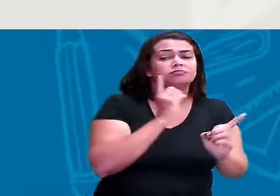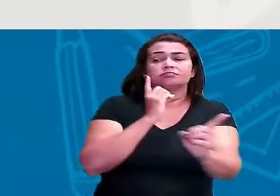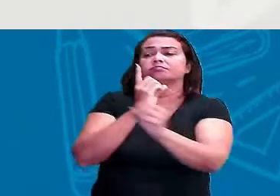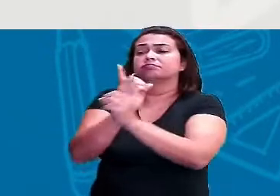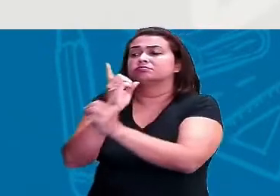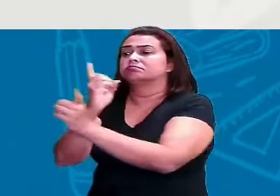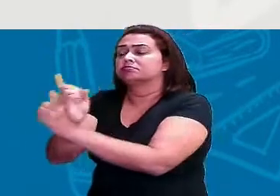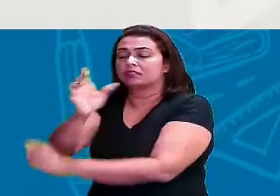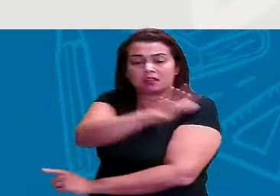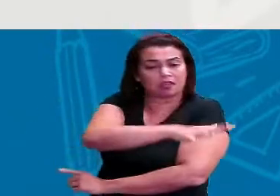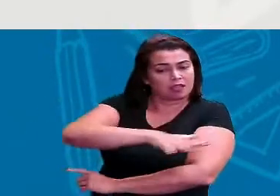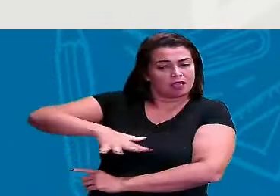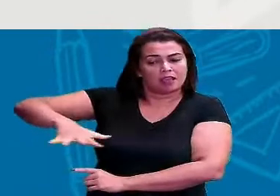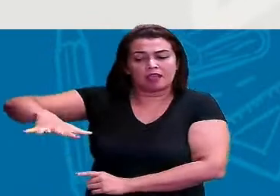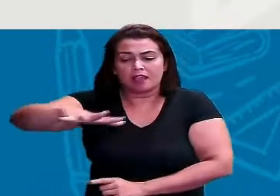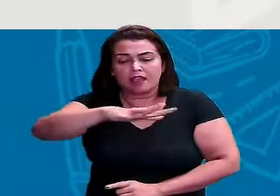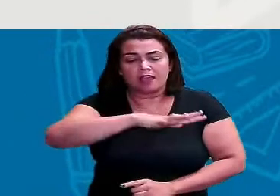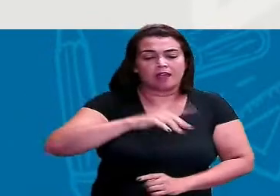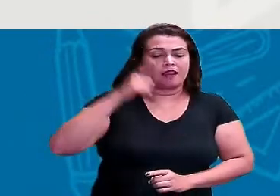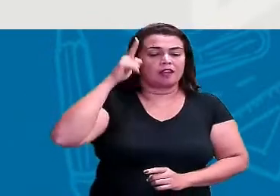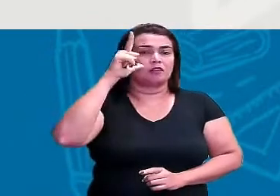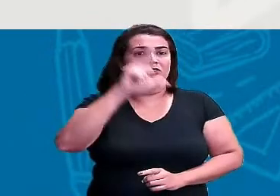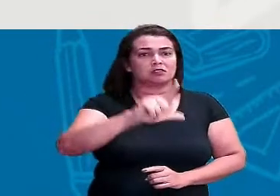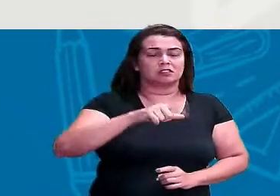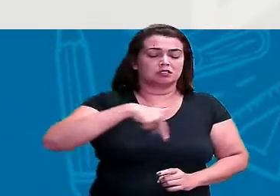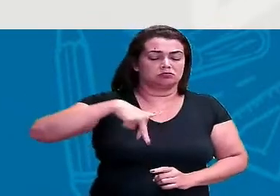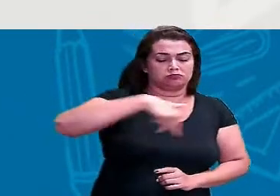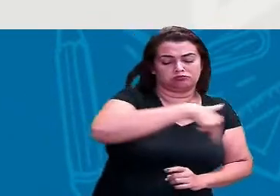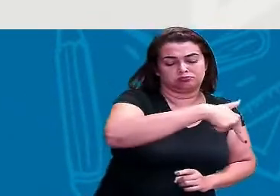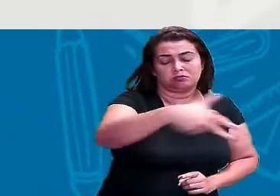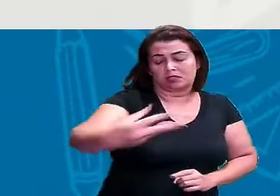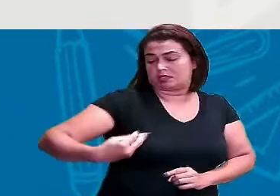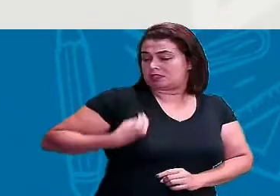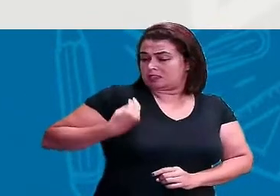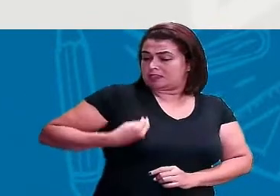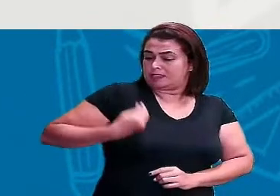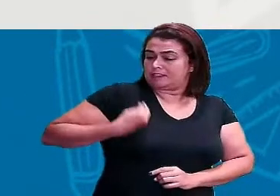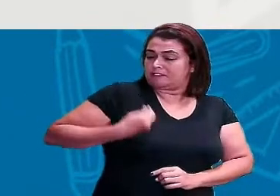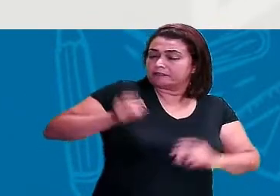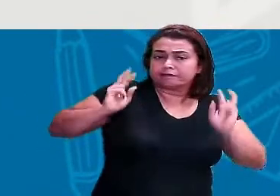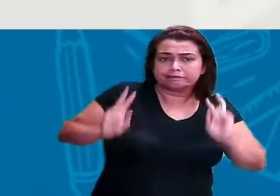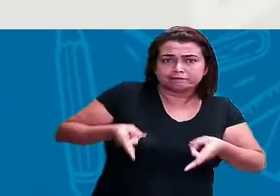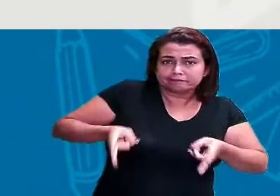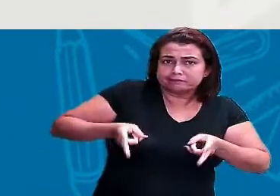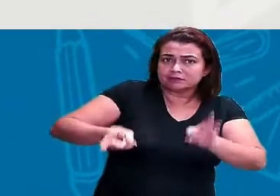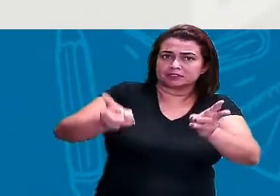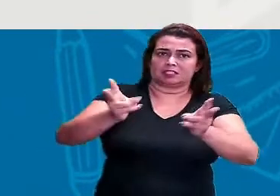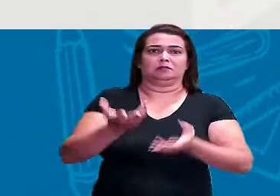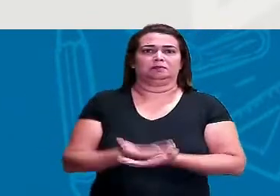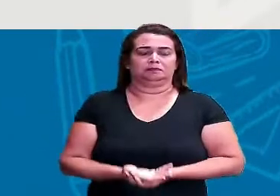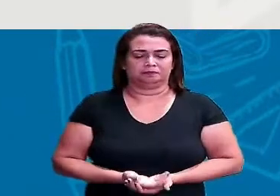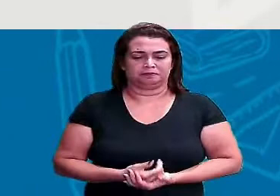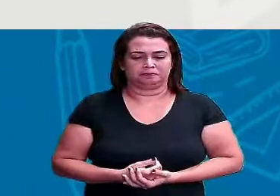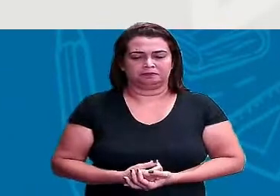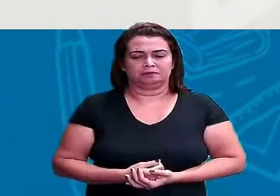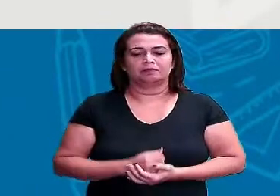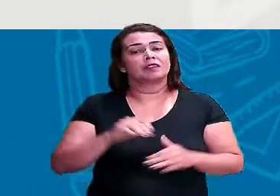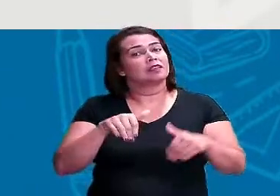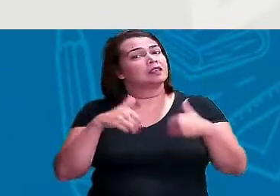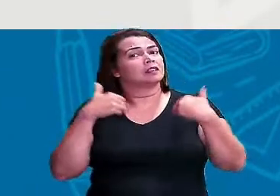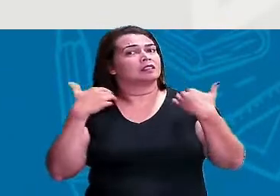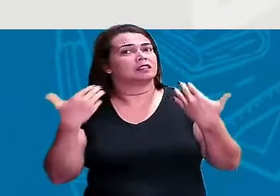né, para fazer esse deslocamento em busca da sobrevivência e da procura de melhores recursos.